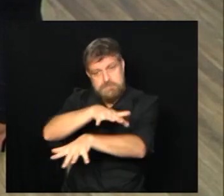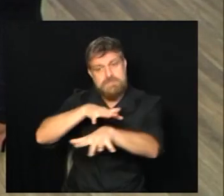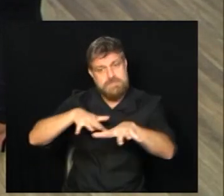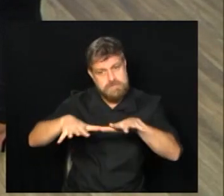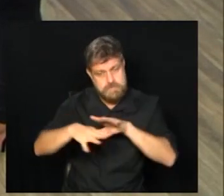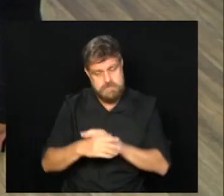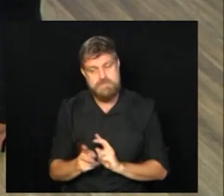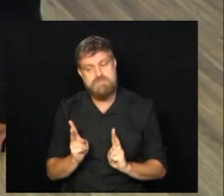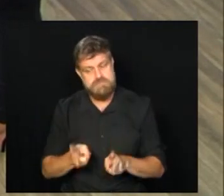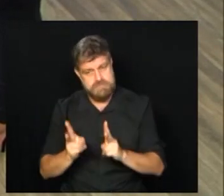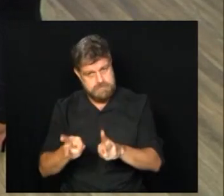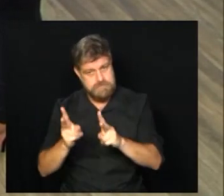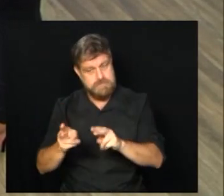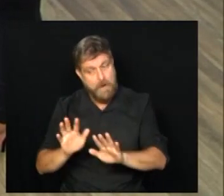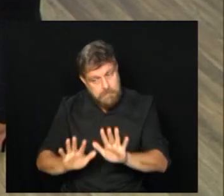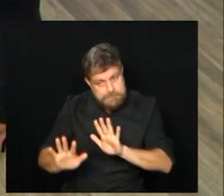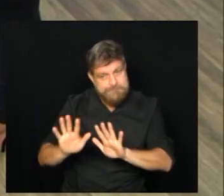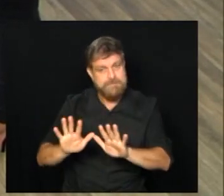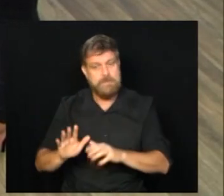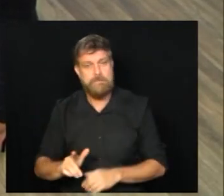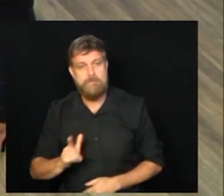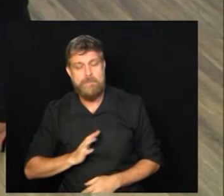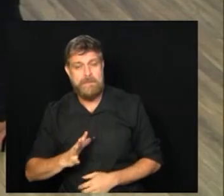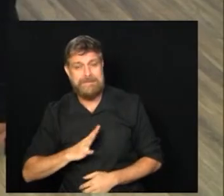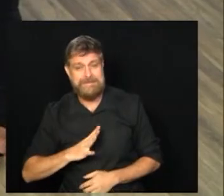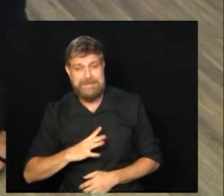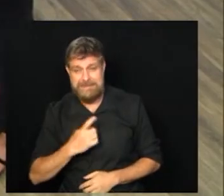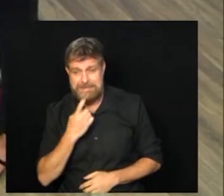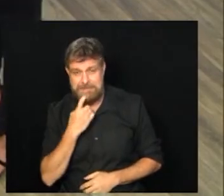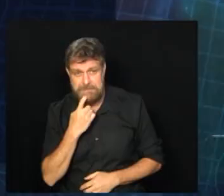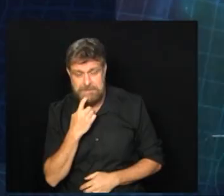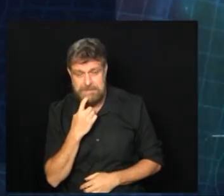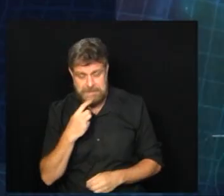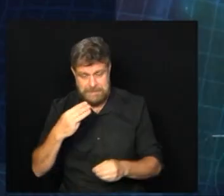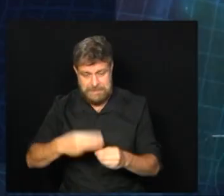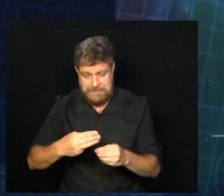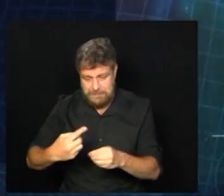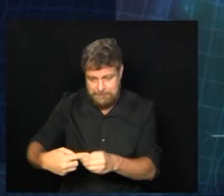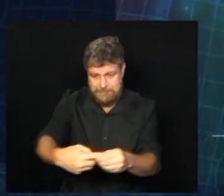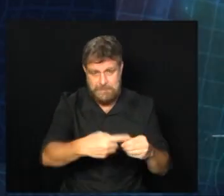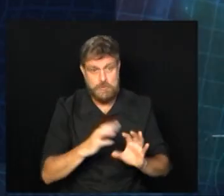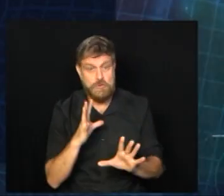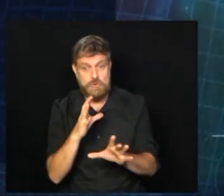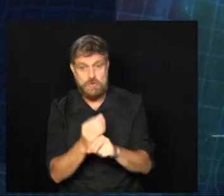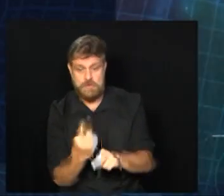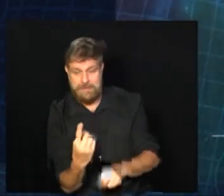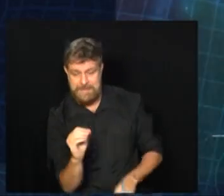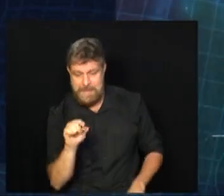continua circulando pela cidade. E quando a gente fala em óbitos, olha, na RMC já são